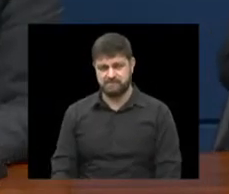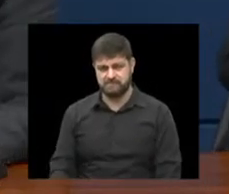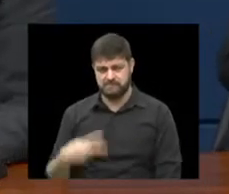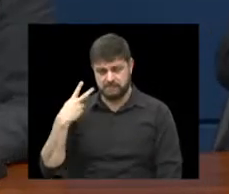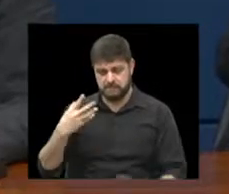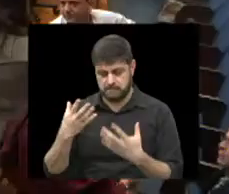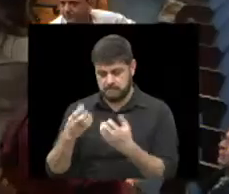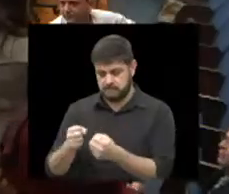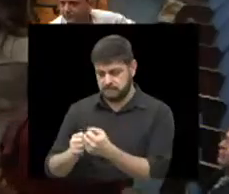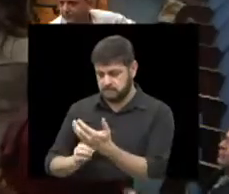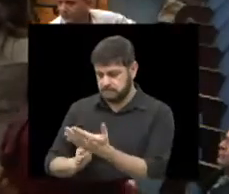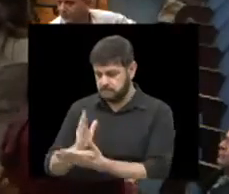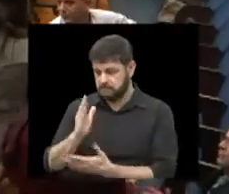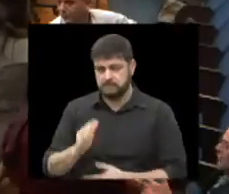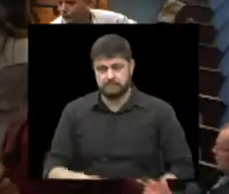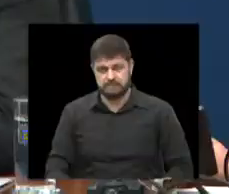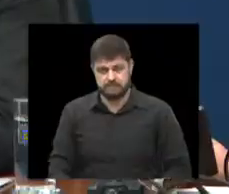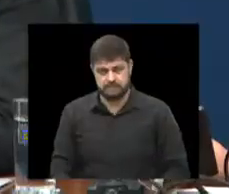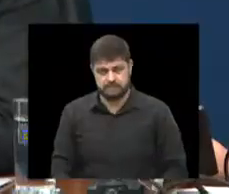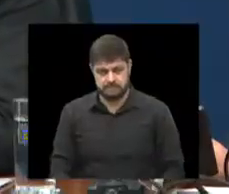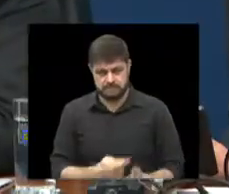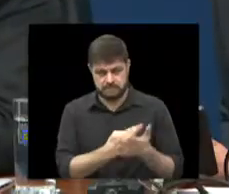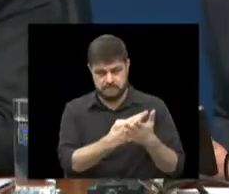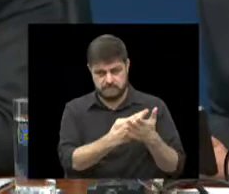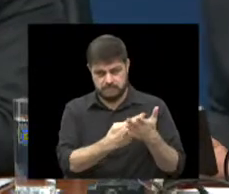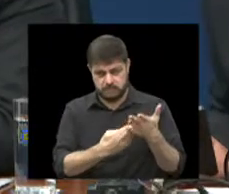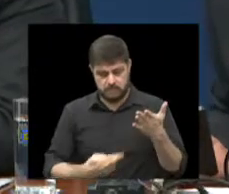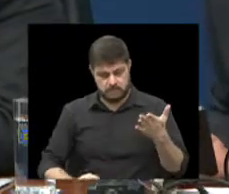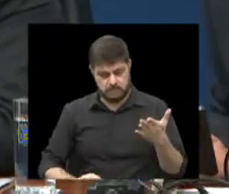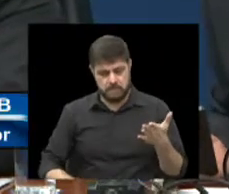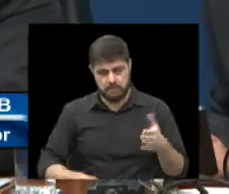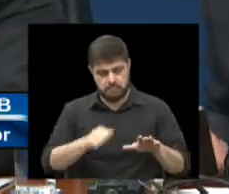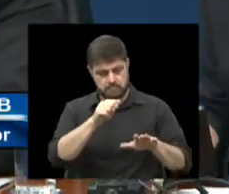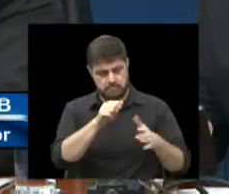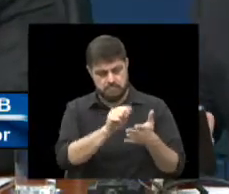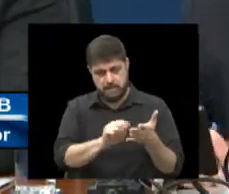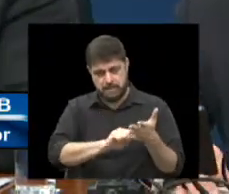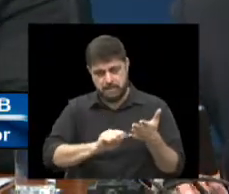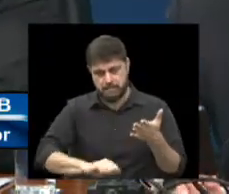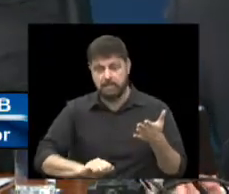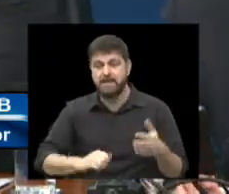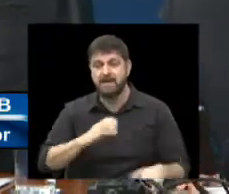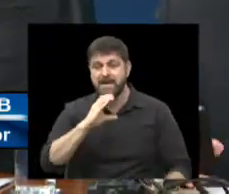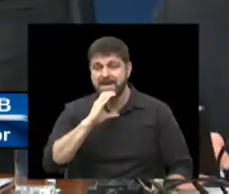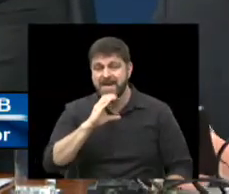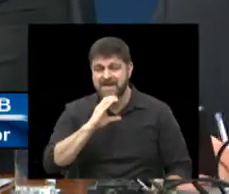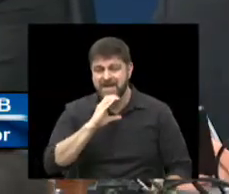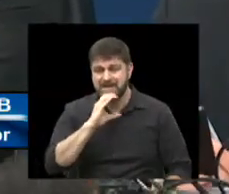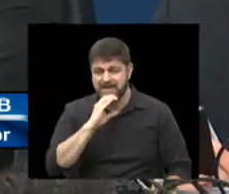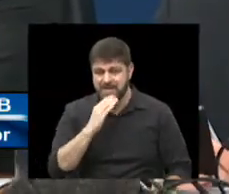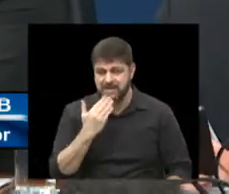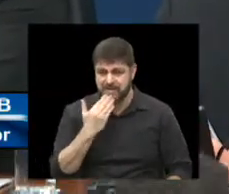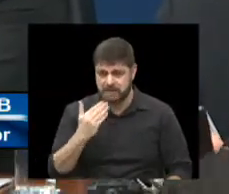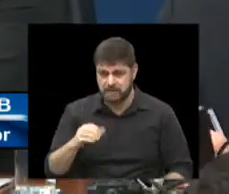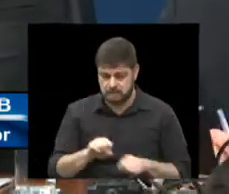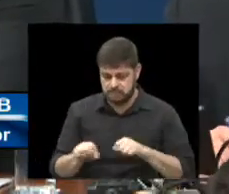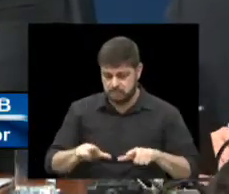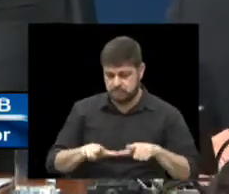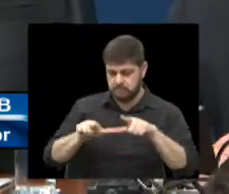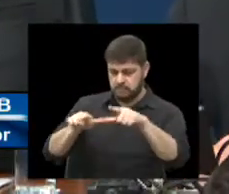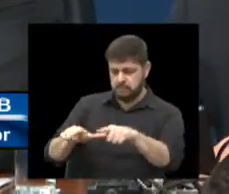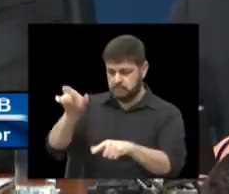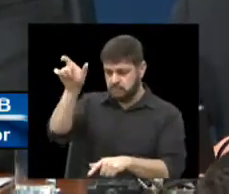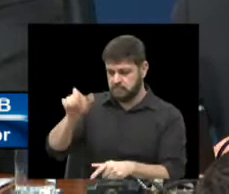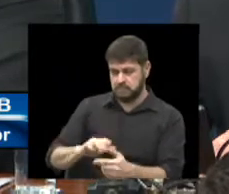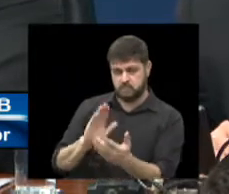Favoráveis permaneçam como estão. Aprovado. Requerimento 1793 do senhor Carlão do PT, requerendo realização de entrega de diploma de